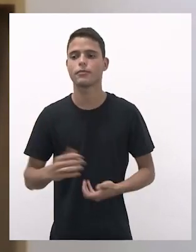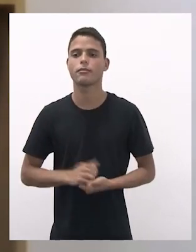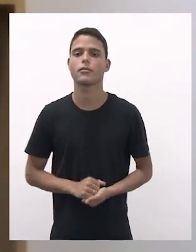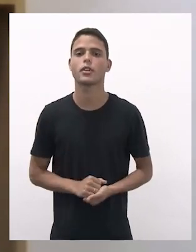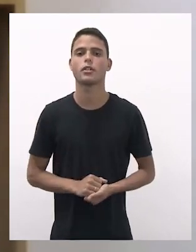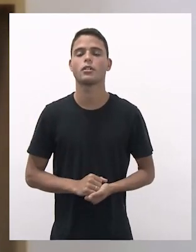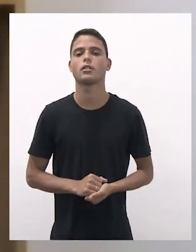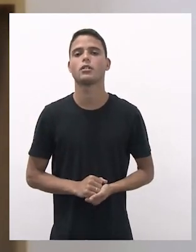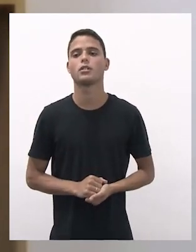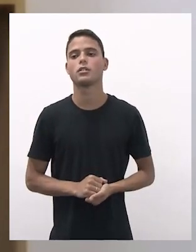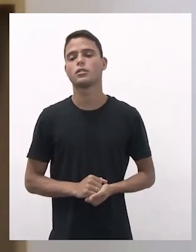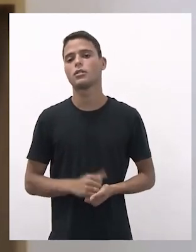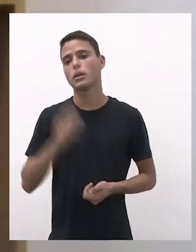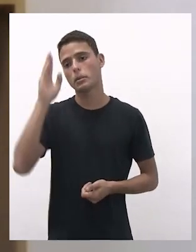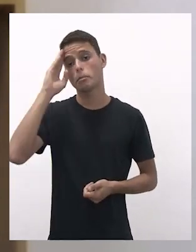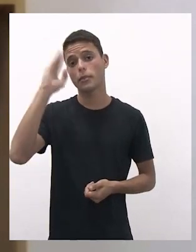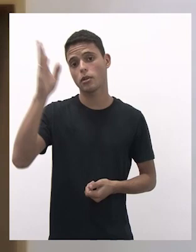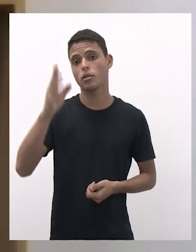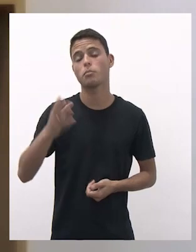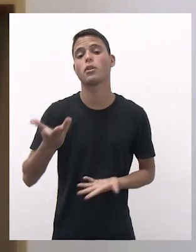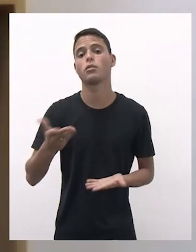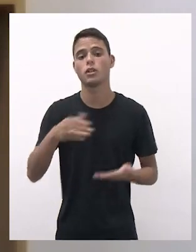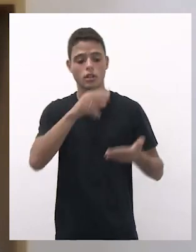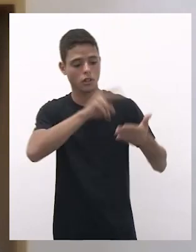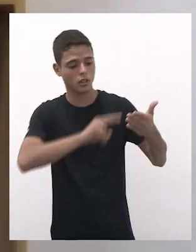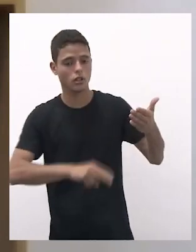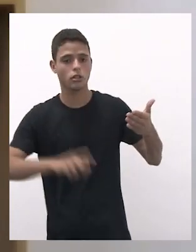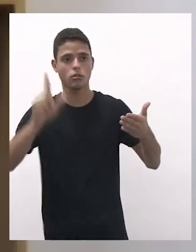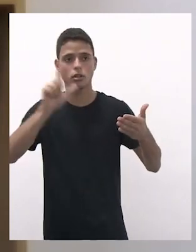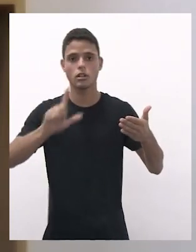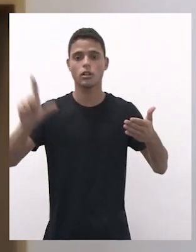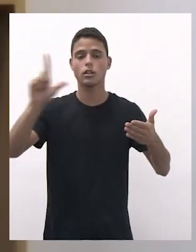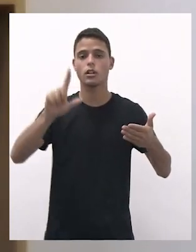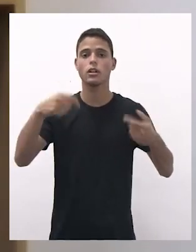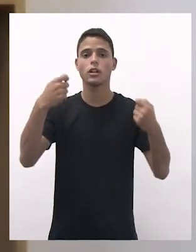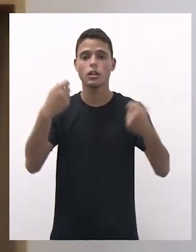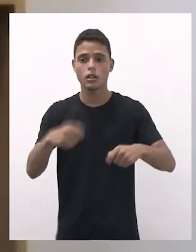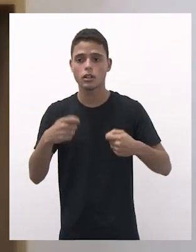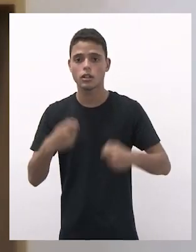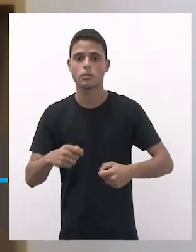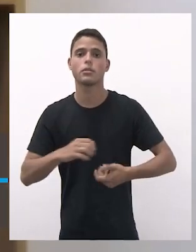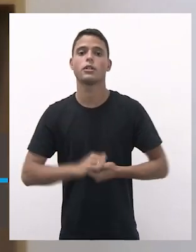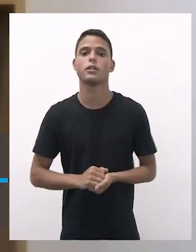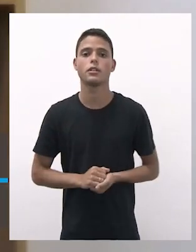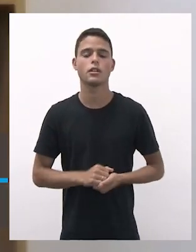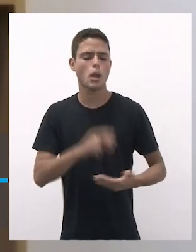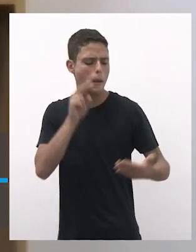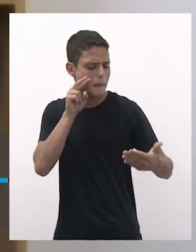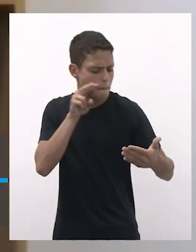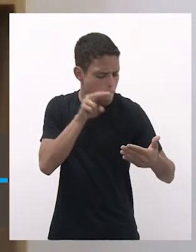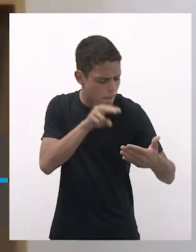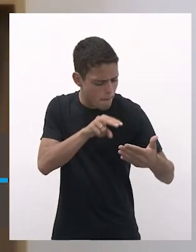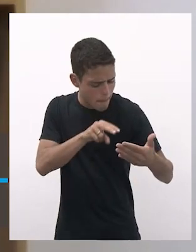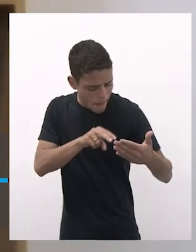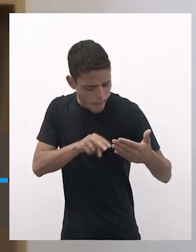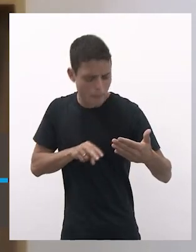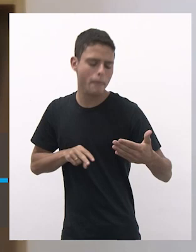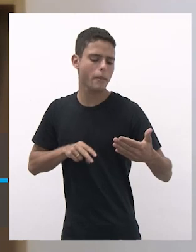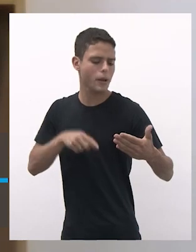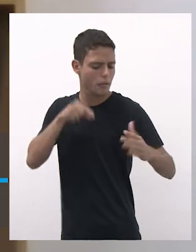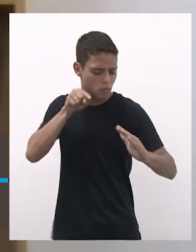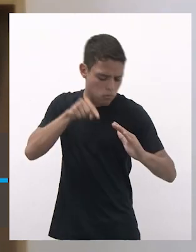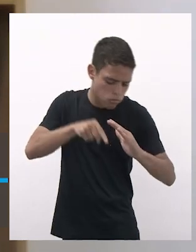né? Principalmente a leitura literária, que exige mesmo um debruçar, né? E por conta